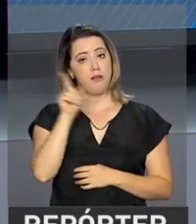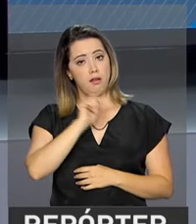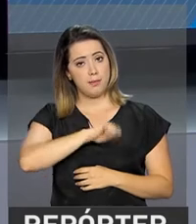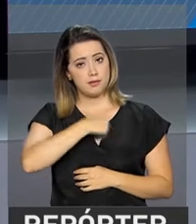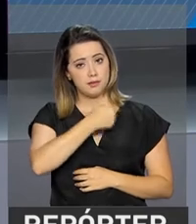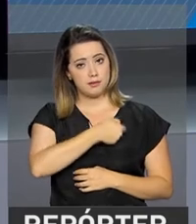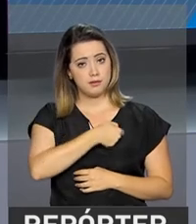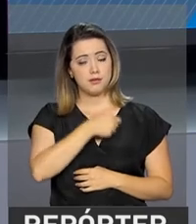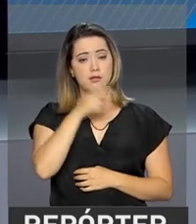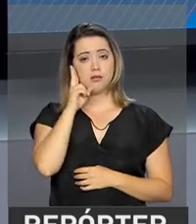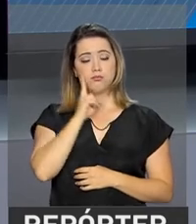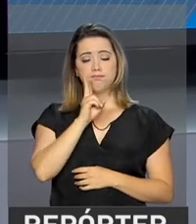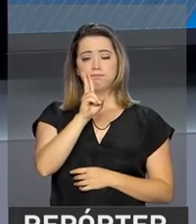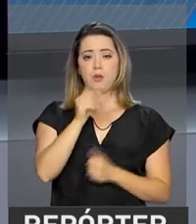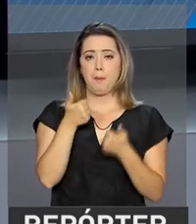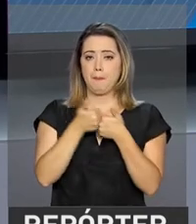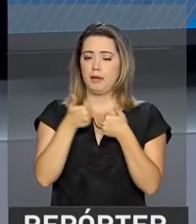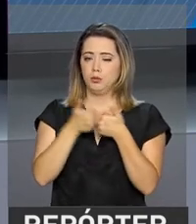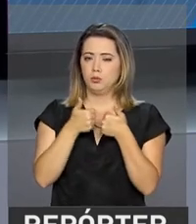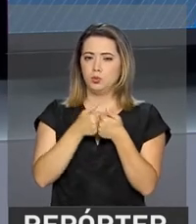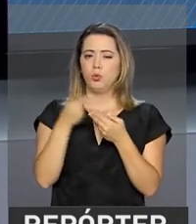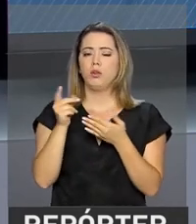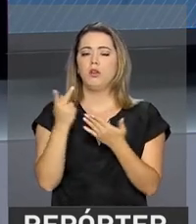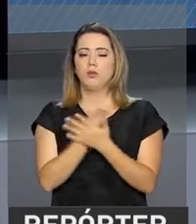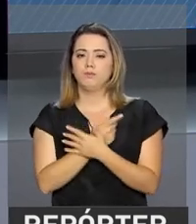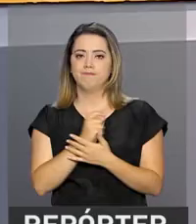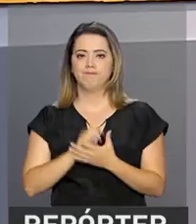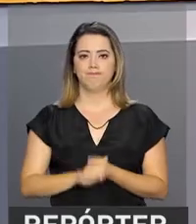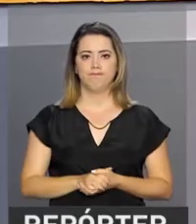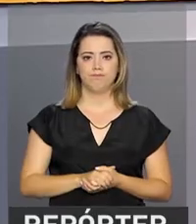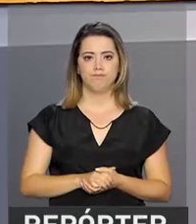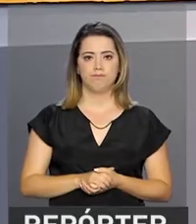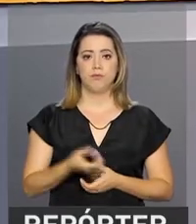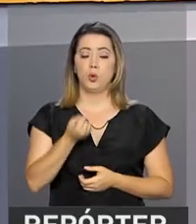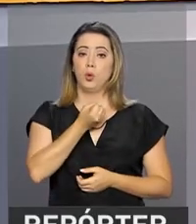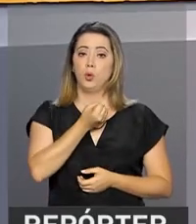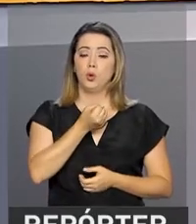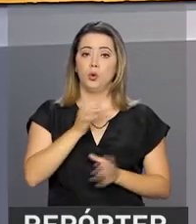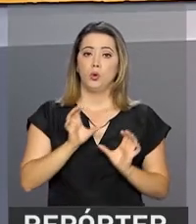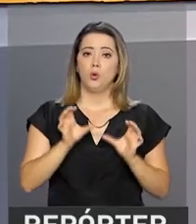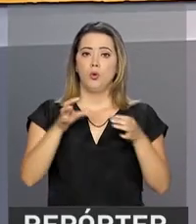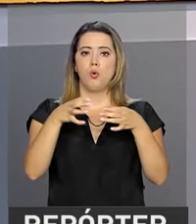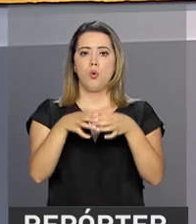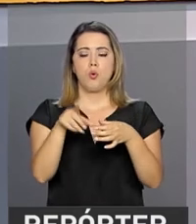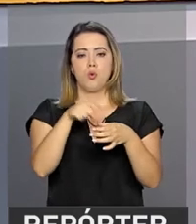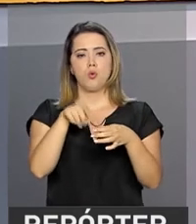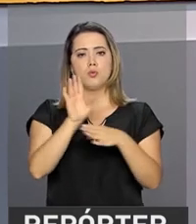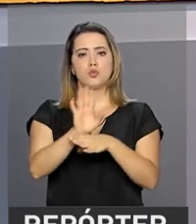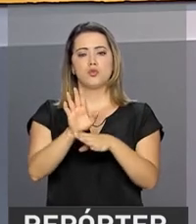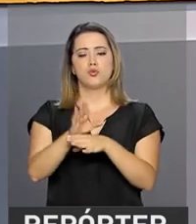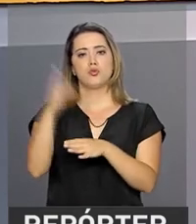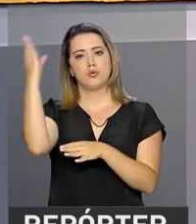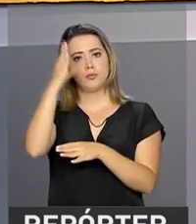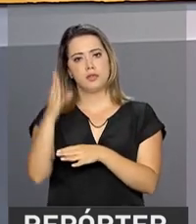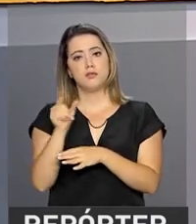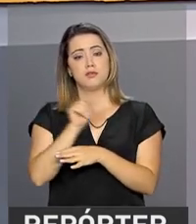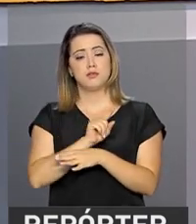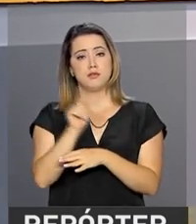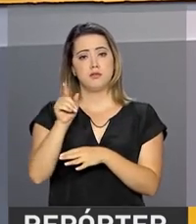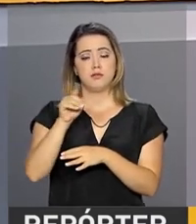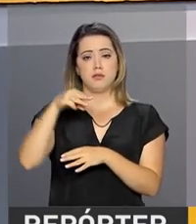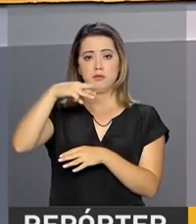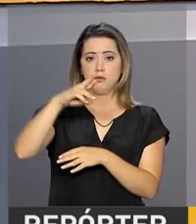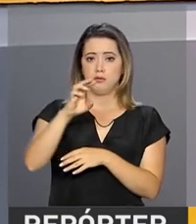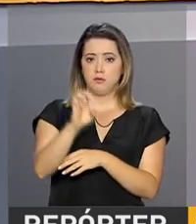segue monitorando de perto essa situação eo núcleo de assistência a brasileiros do itamaraty está à